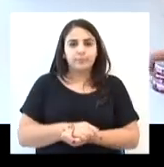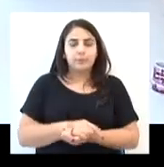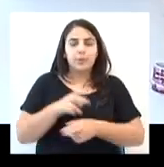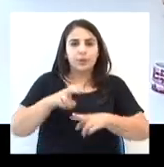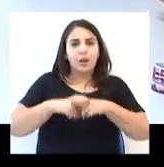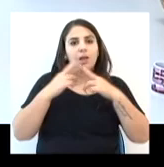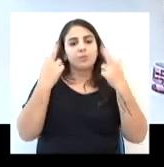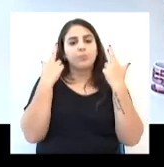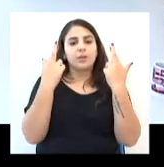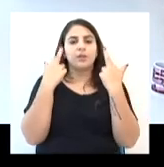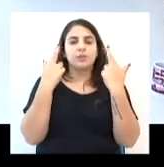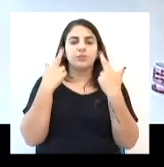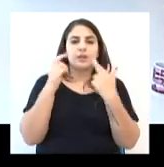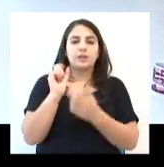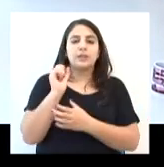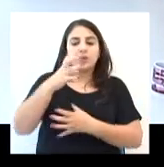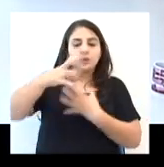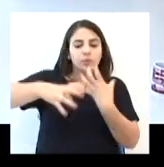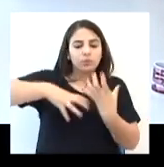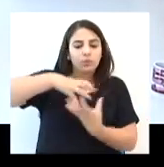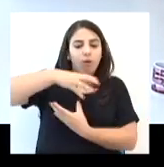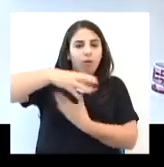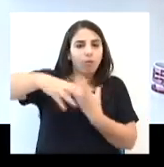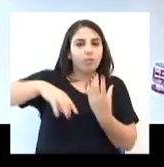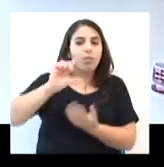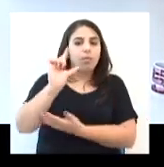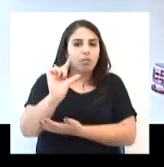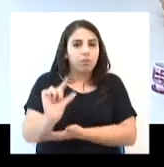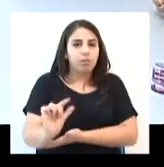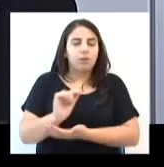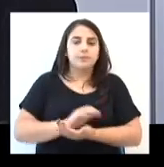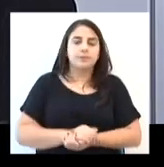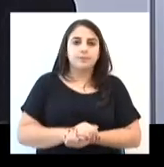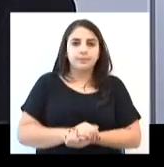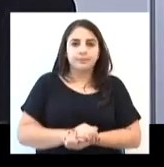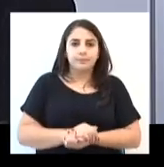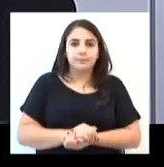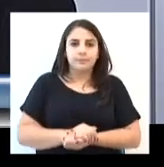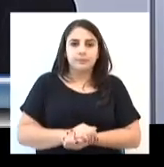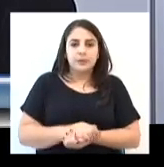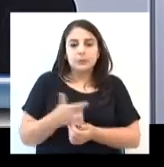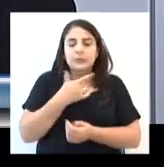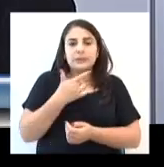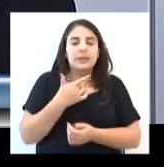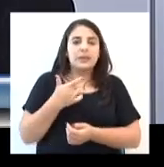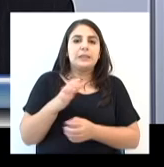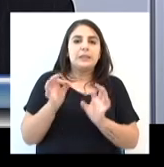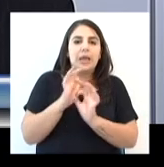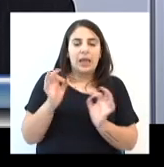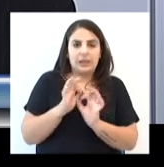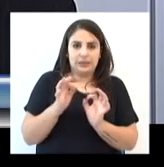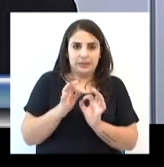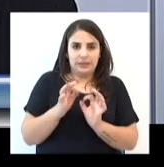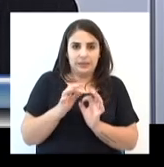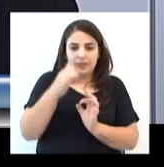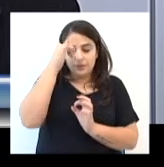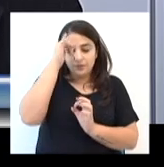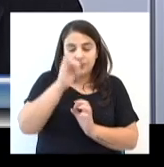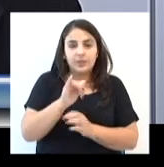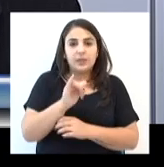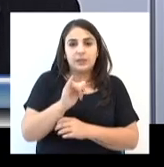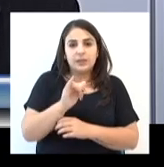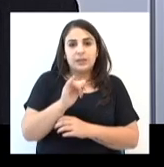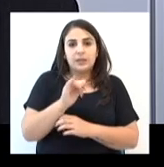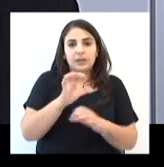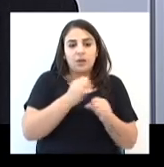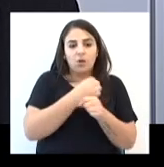a expectativa é de que os conflitos sejam reduzidos. Nada há de impedimento que as obras possam ser feitas tanto